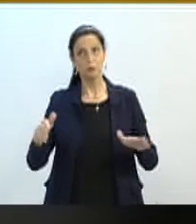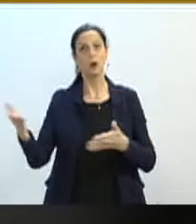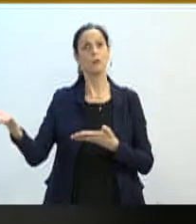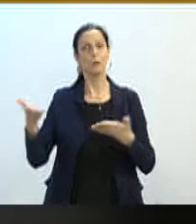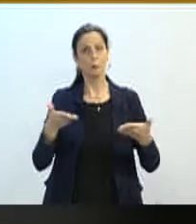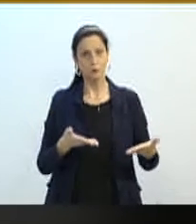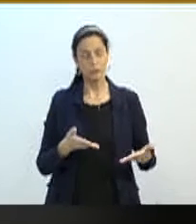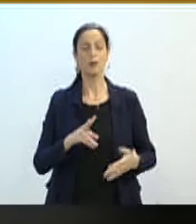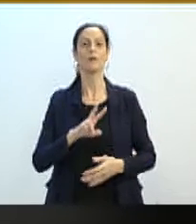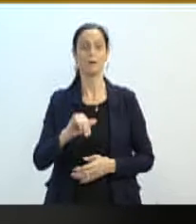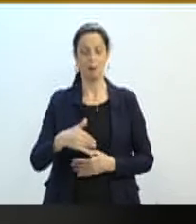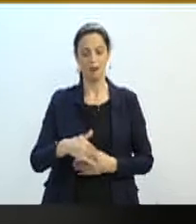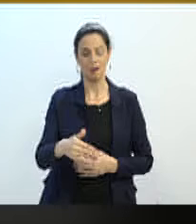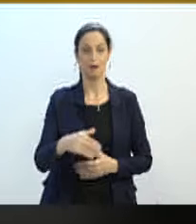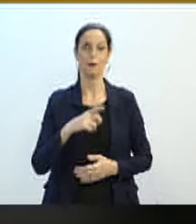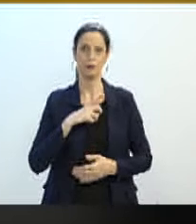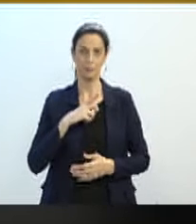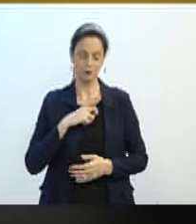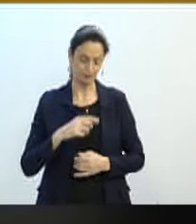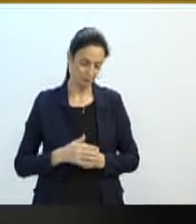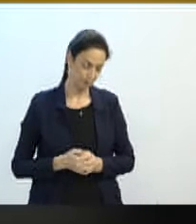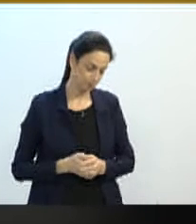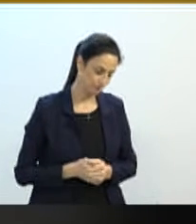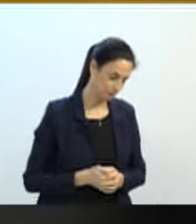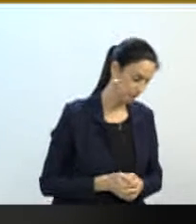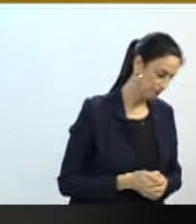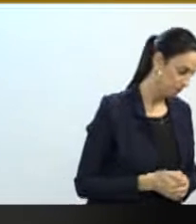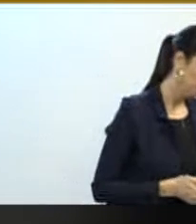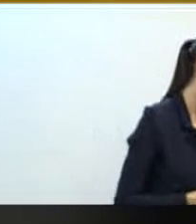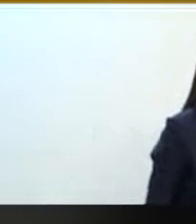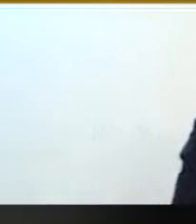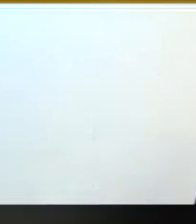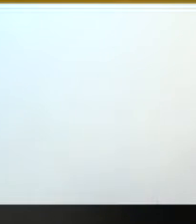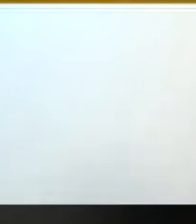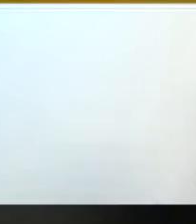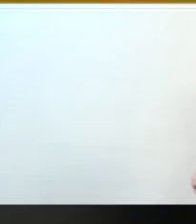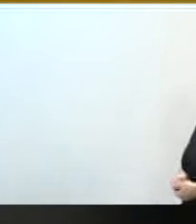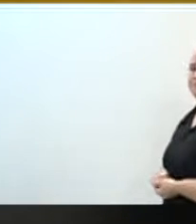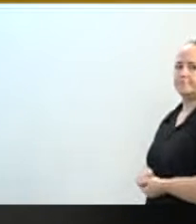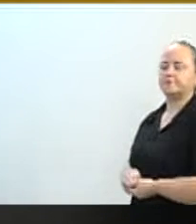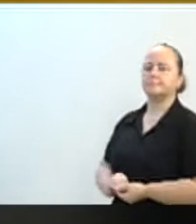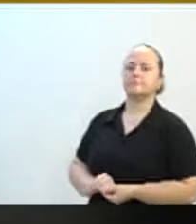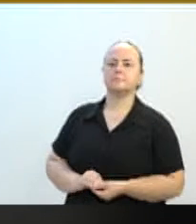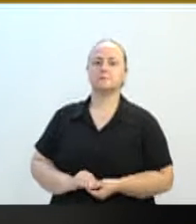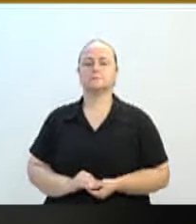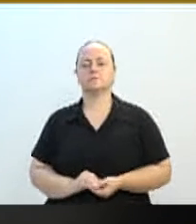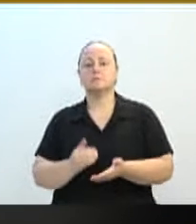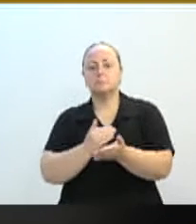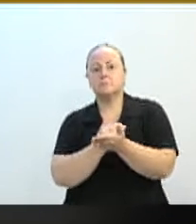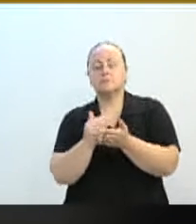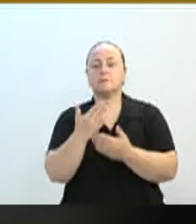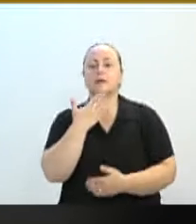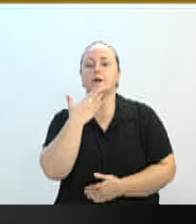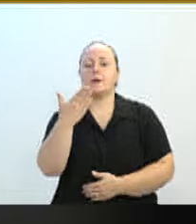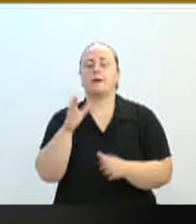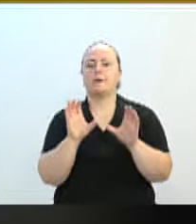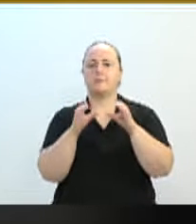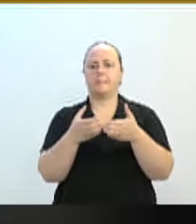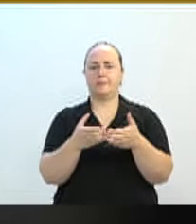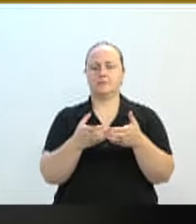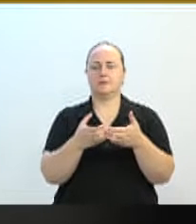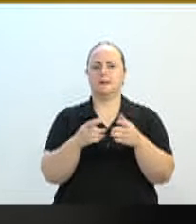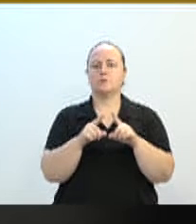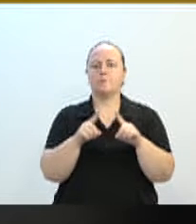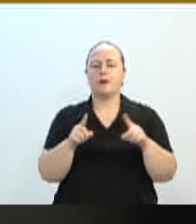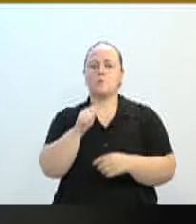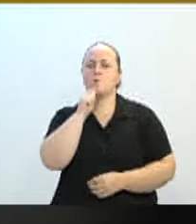que audiência pública do Banespa que vai acontecer no dia dois de dezembro às dezenove horas surgiu de um pedido da comunidade que não foi